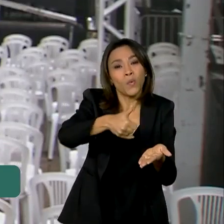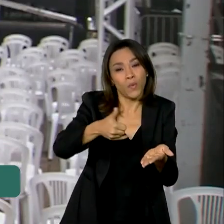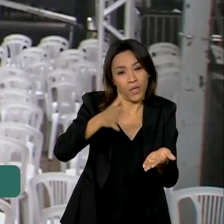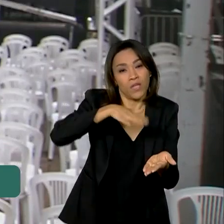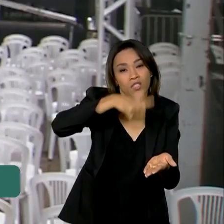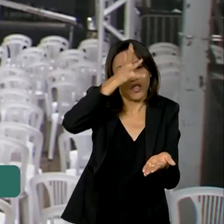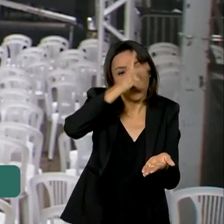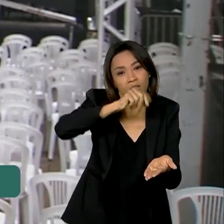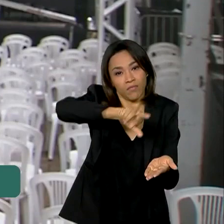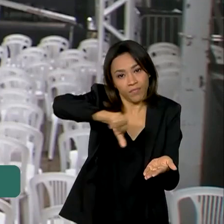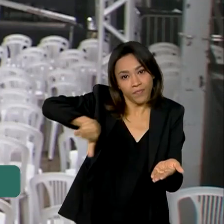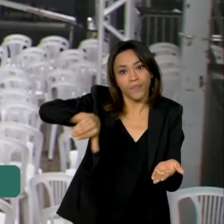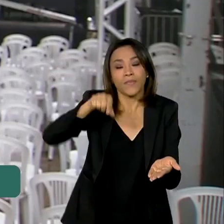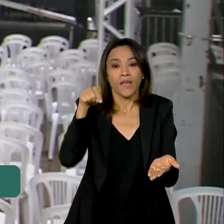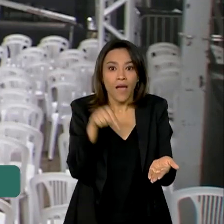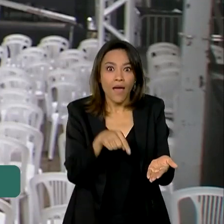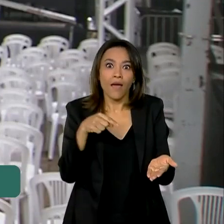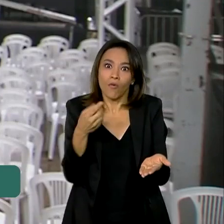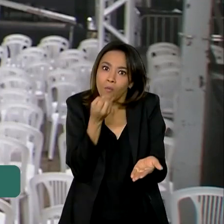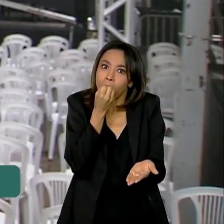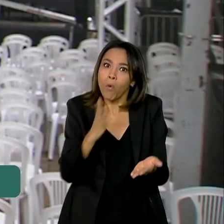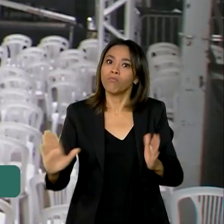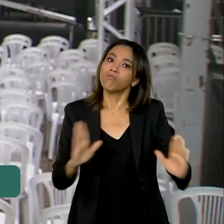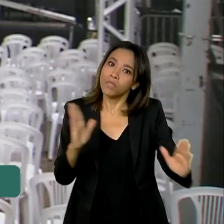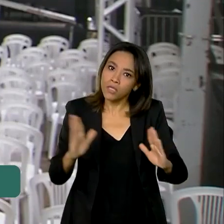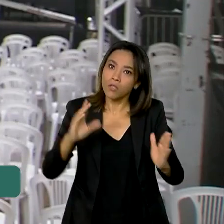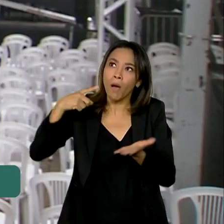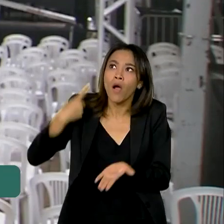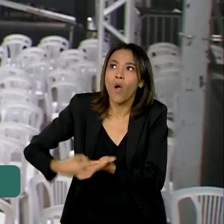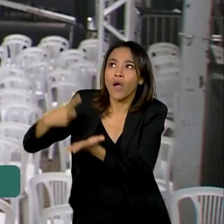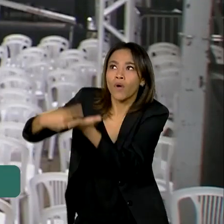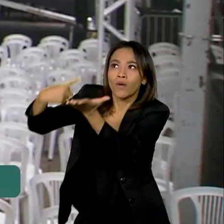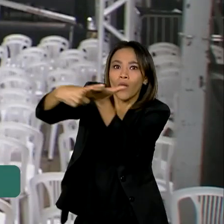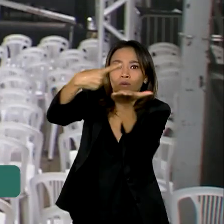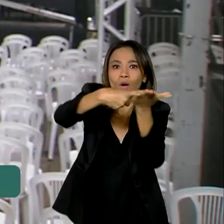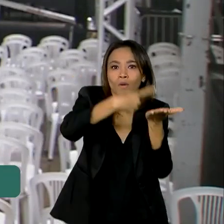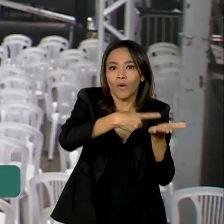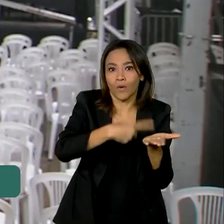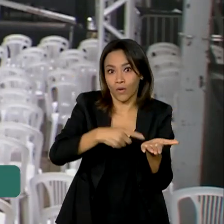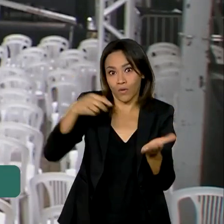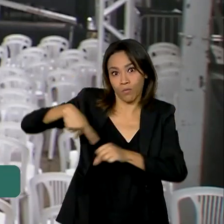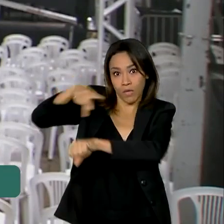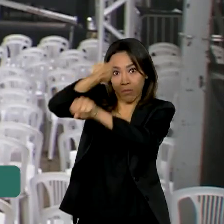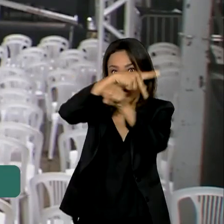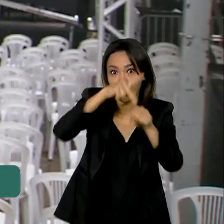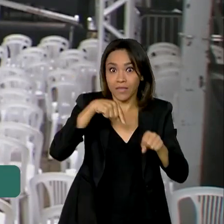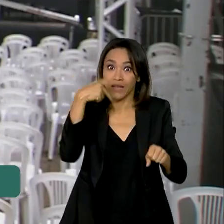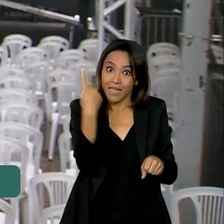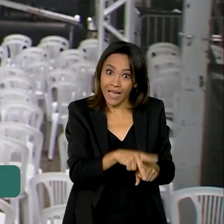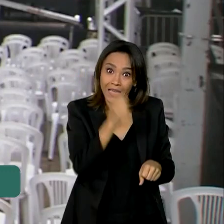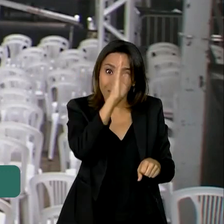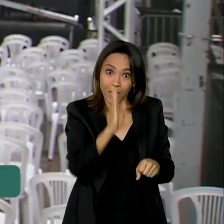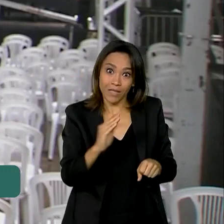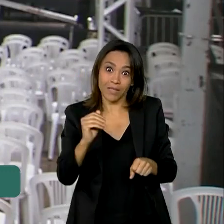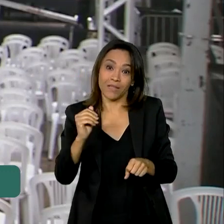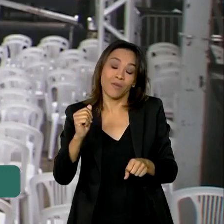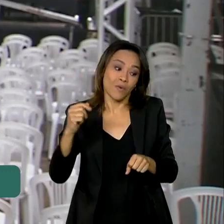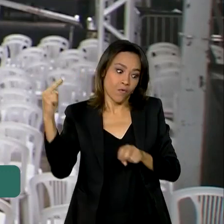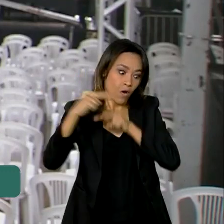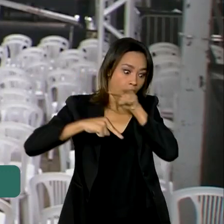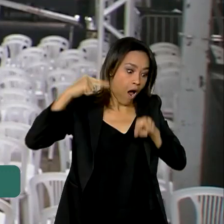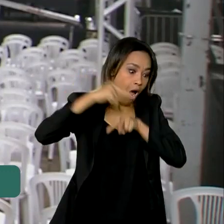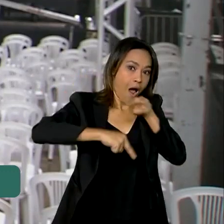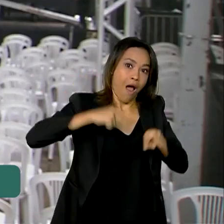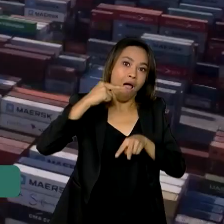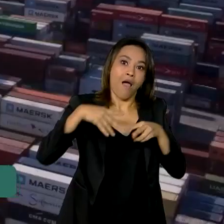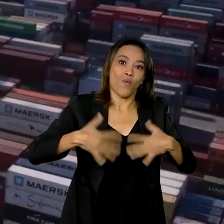é positivo para novos acordos comerciais, principalmente para o agro brasileiro, que é competitivo no mercado internacional. Veja na